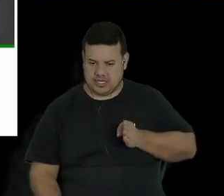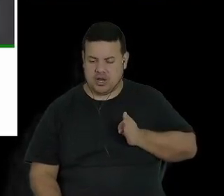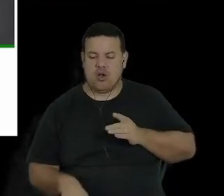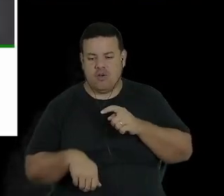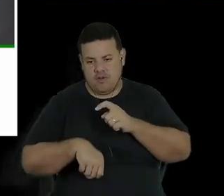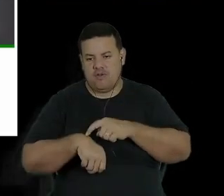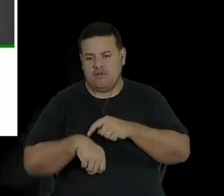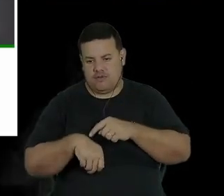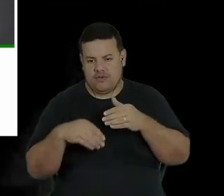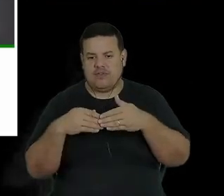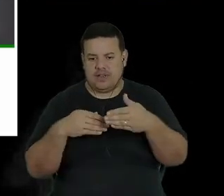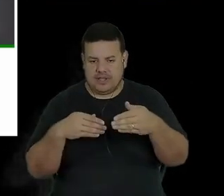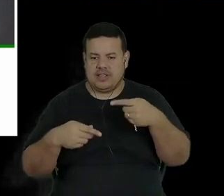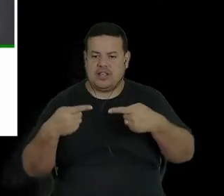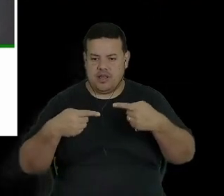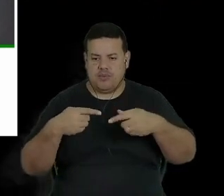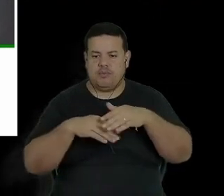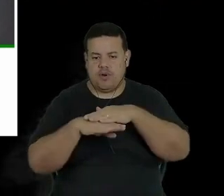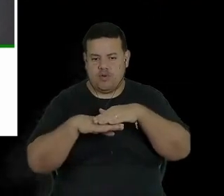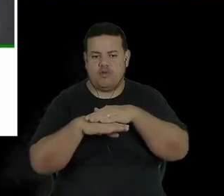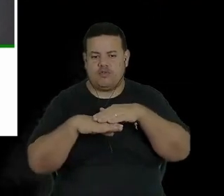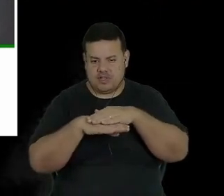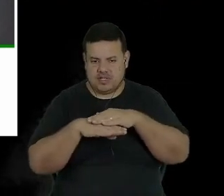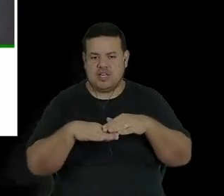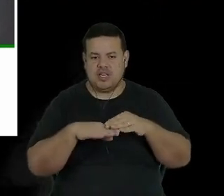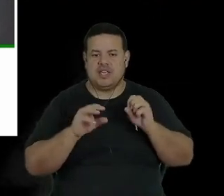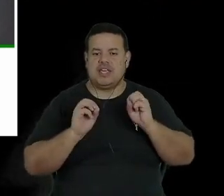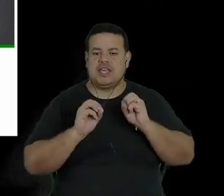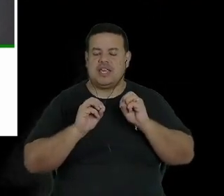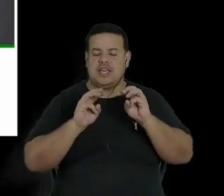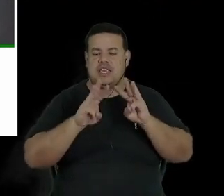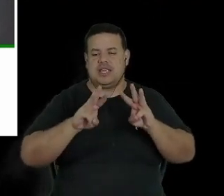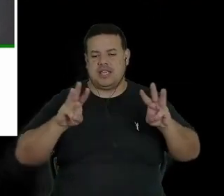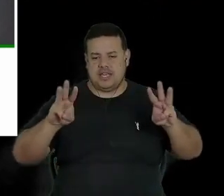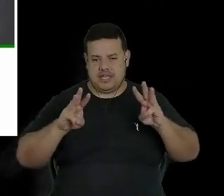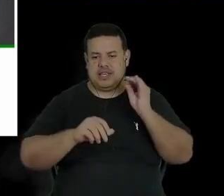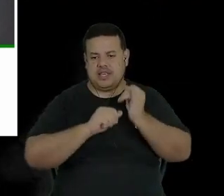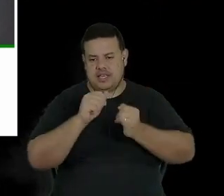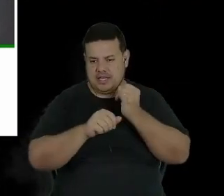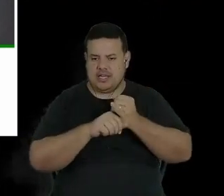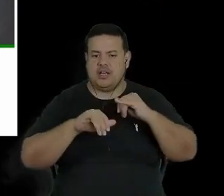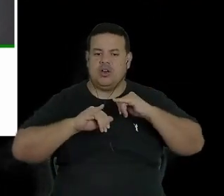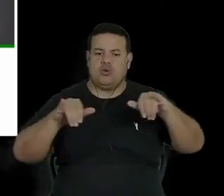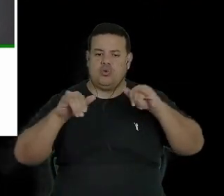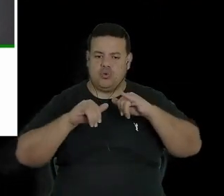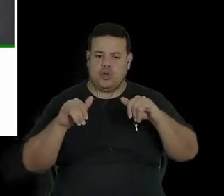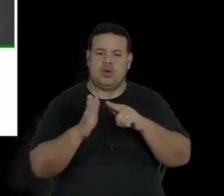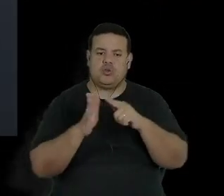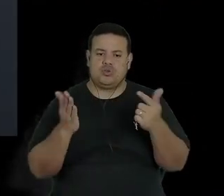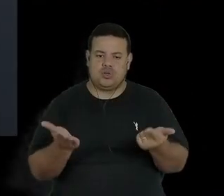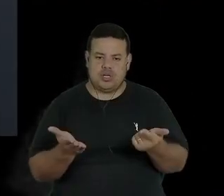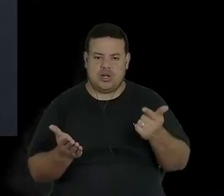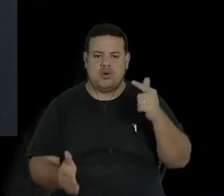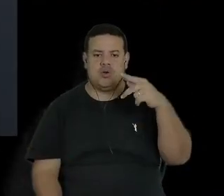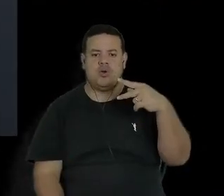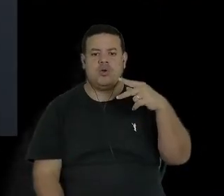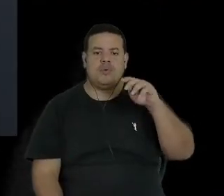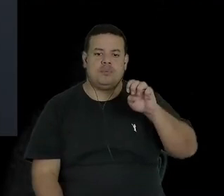E algumas matérias da internet, né? Matérias do jornal Operobal.